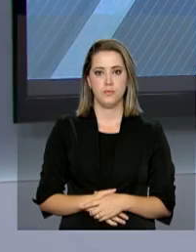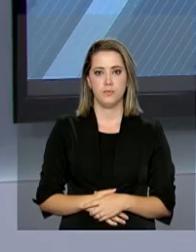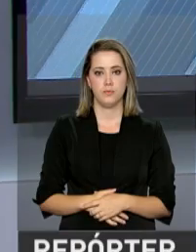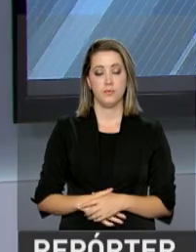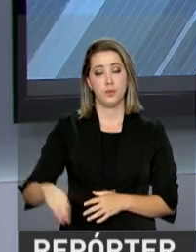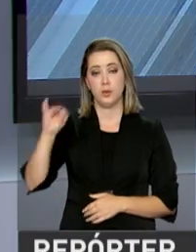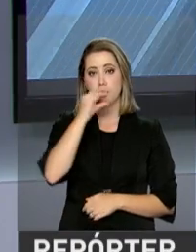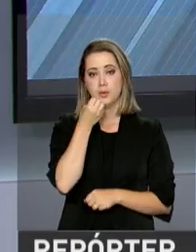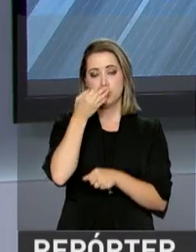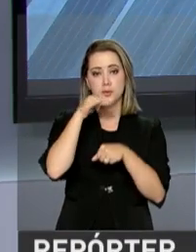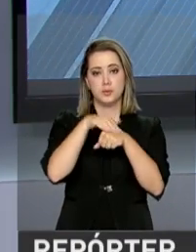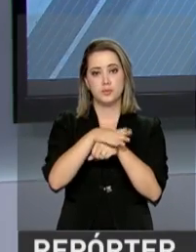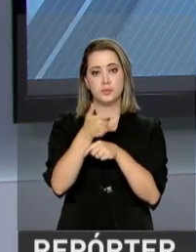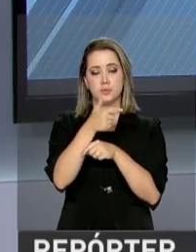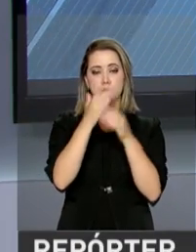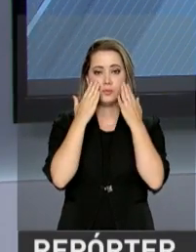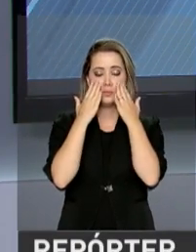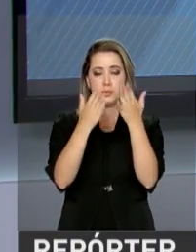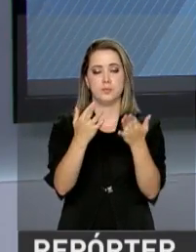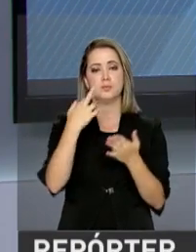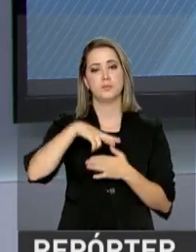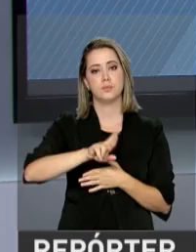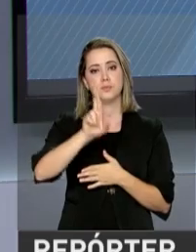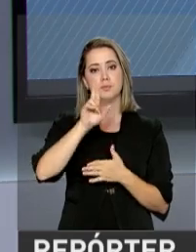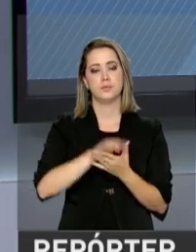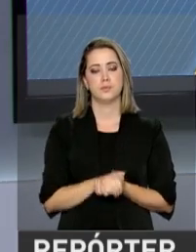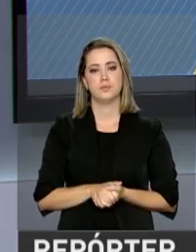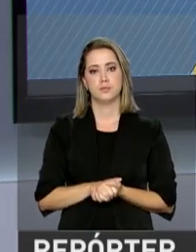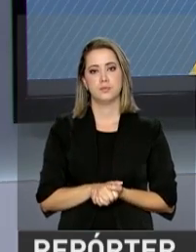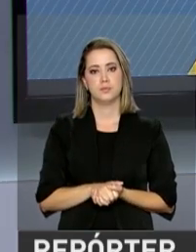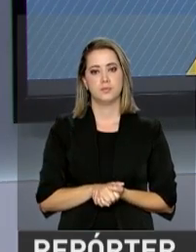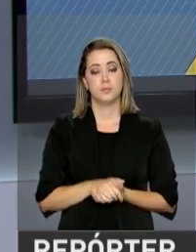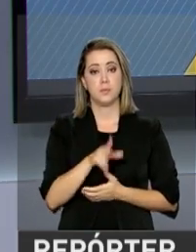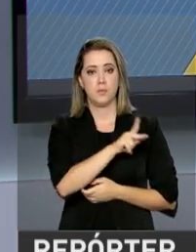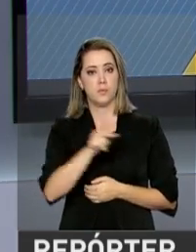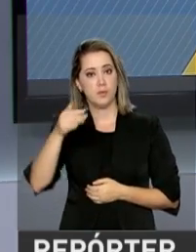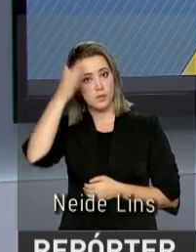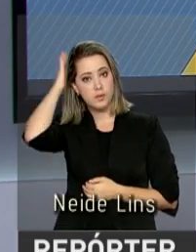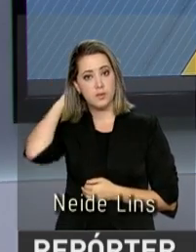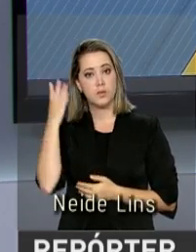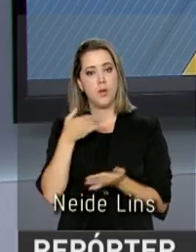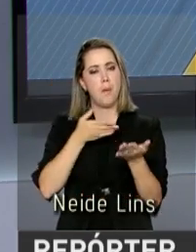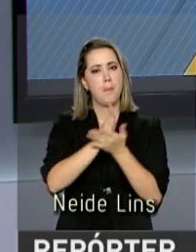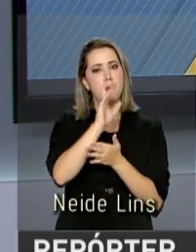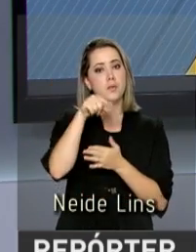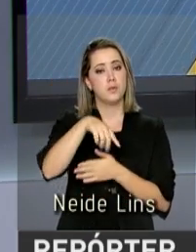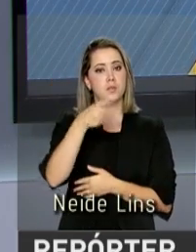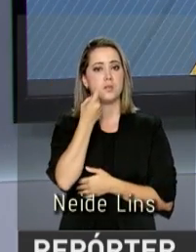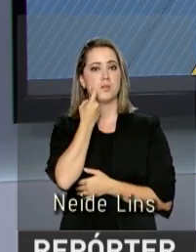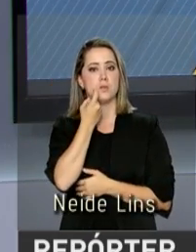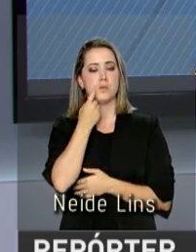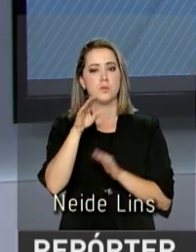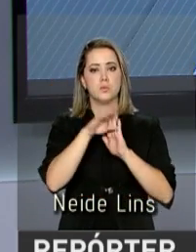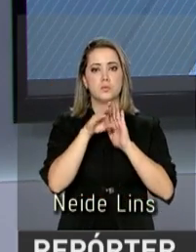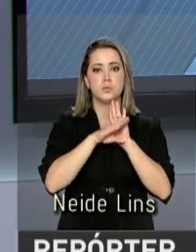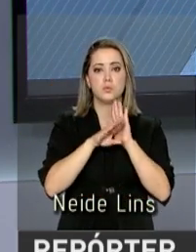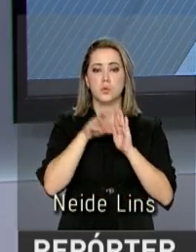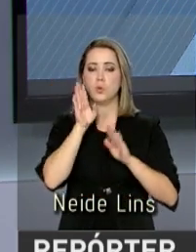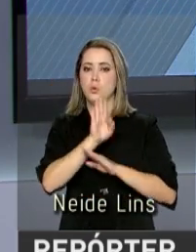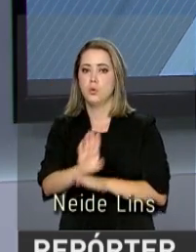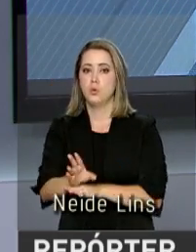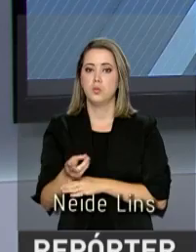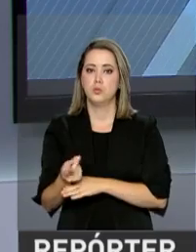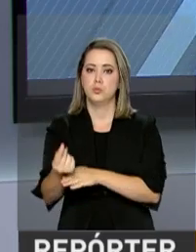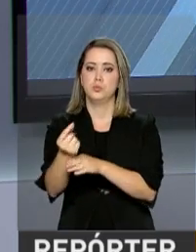Olá boa noite no ar mais uma edição do repórter NBR Olha o presidente Michel Temer sancionou nessa sexta-feira o projeto de